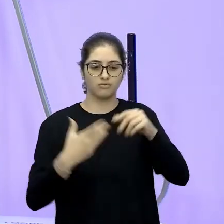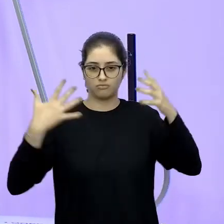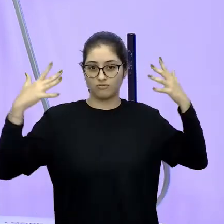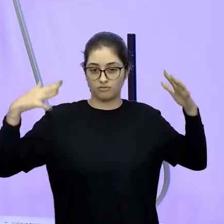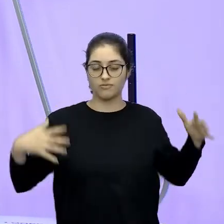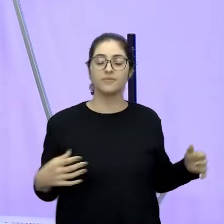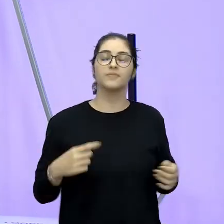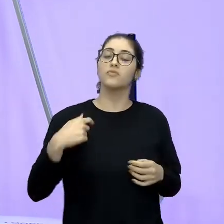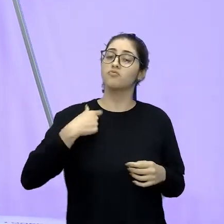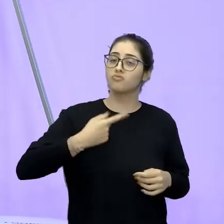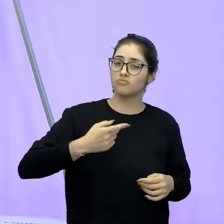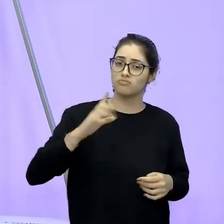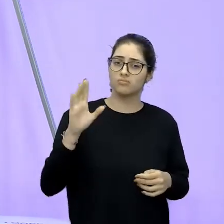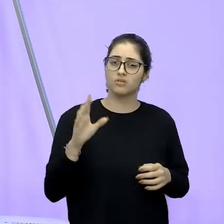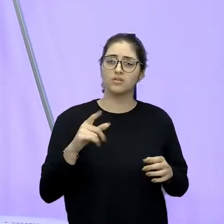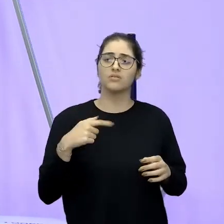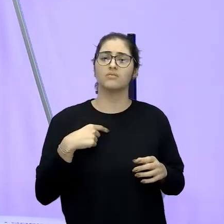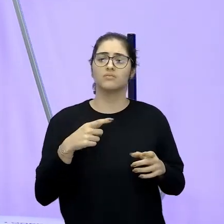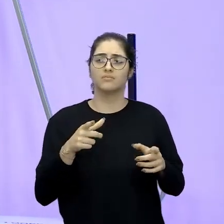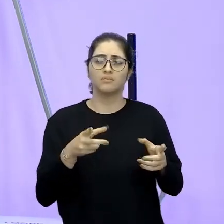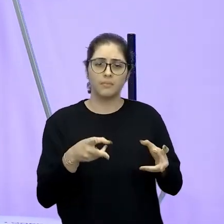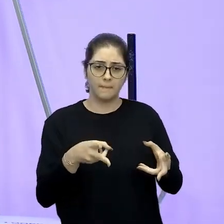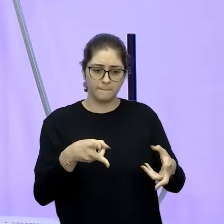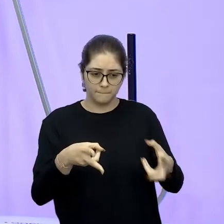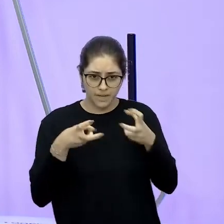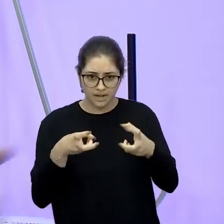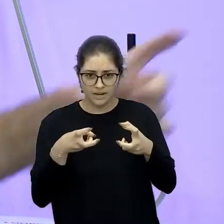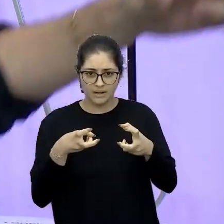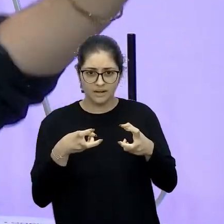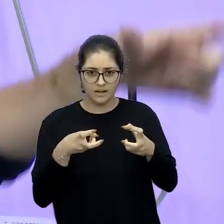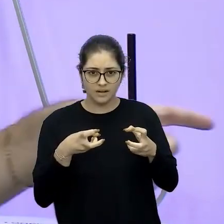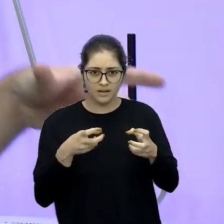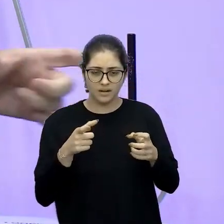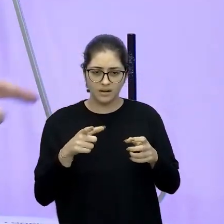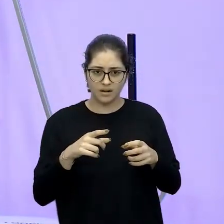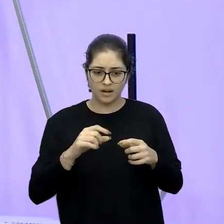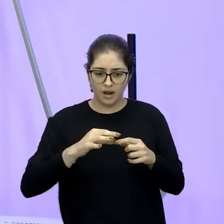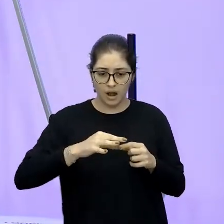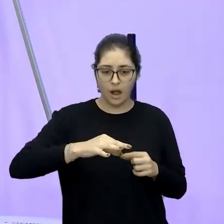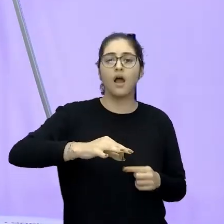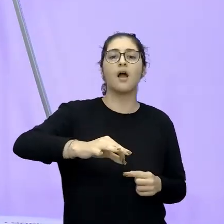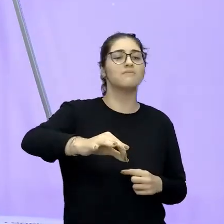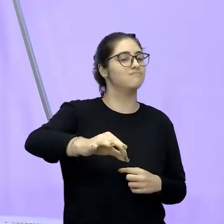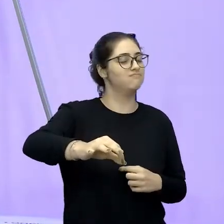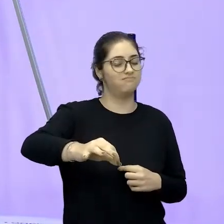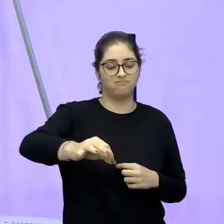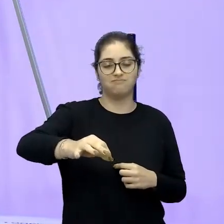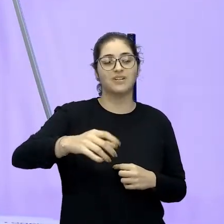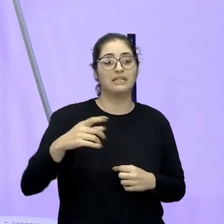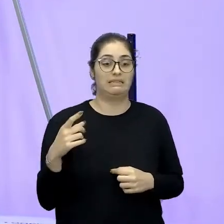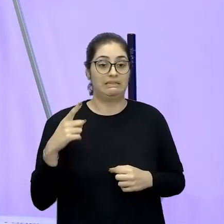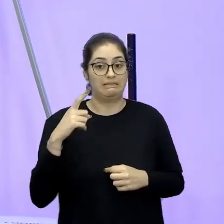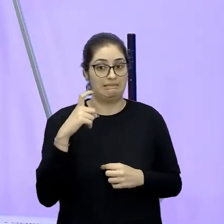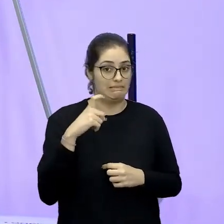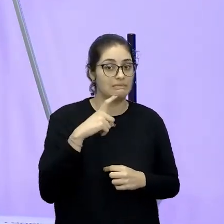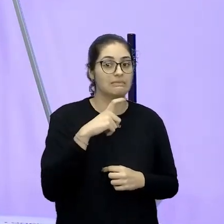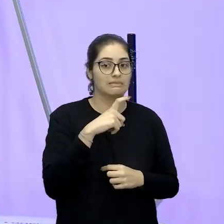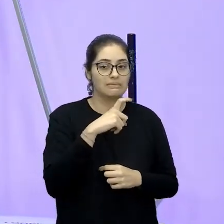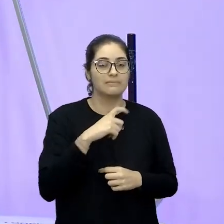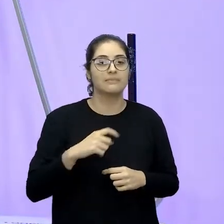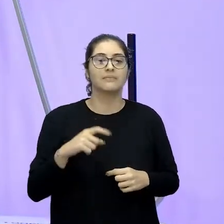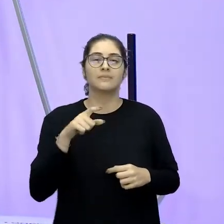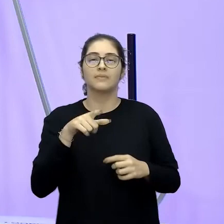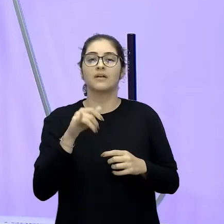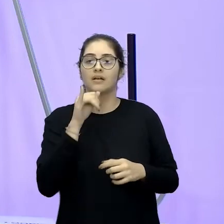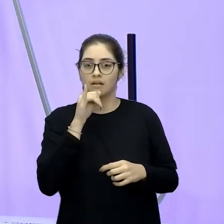isso efetivamente, eu percebo que está num longo prazo aqui esse desejo. Mas, por exemplo, uma palestra